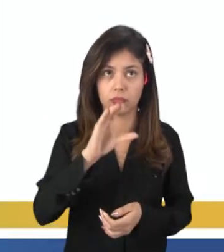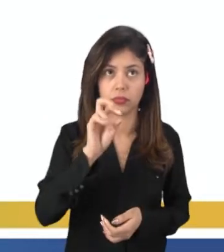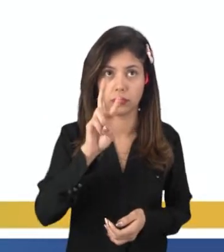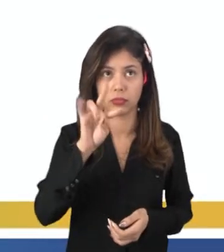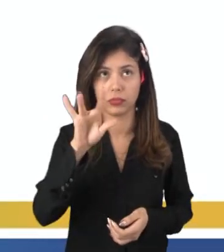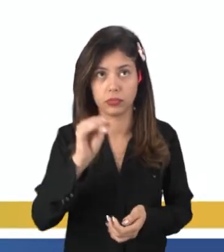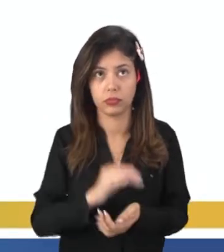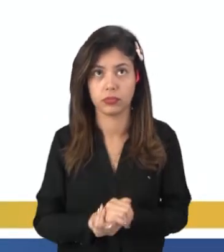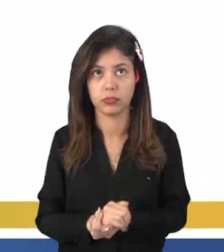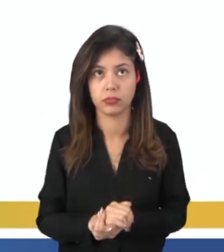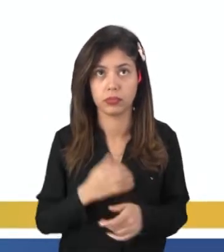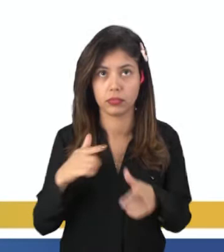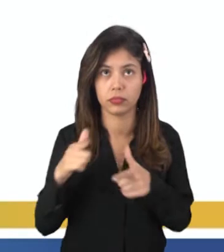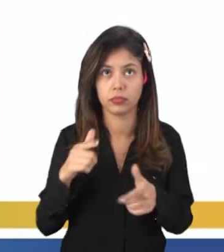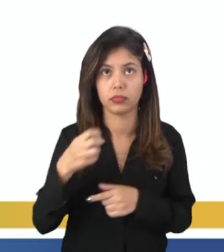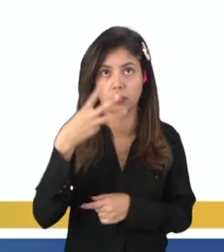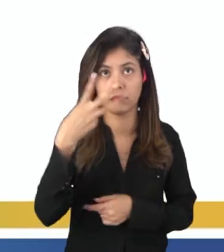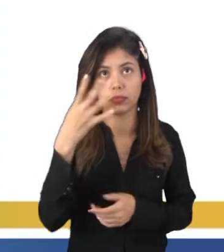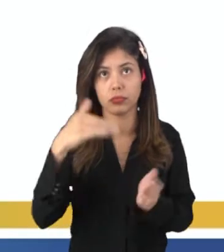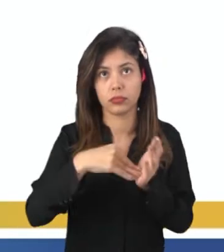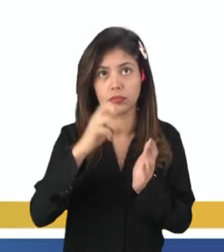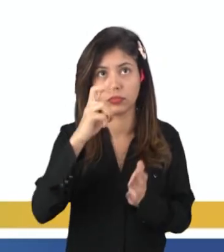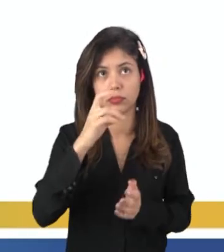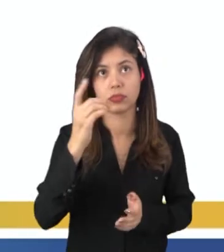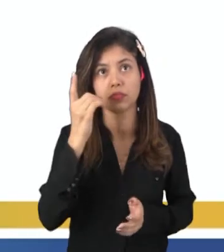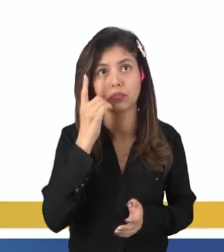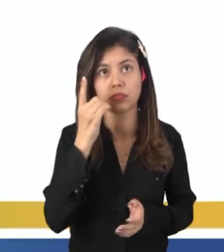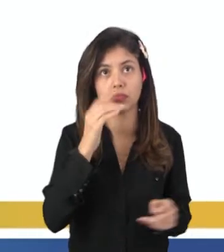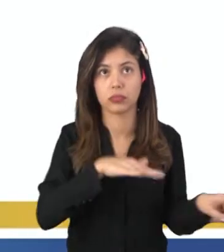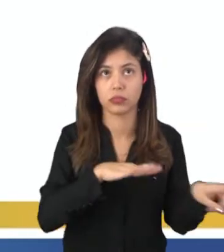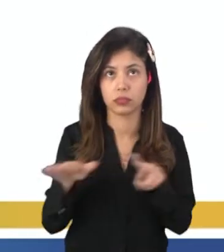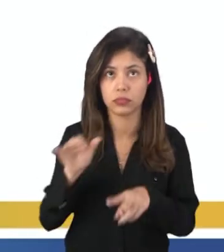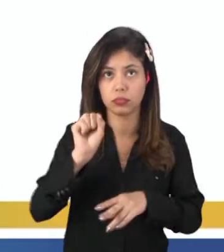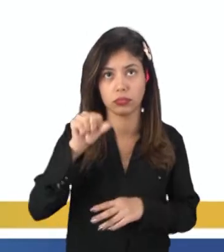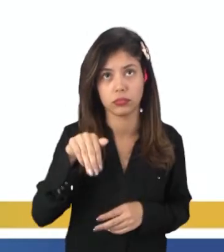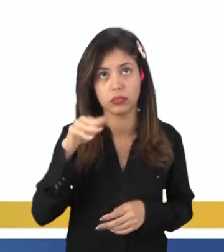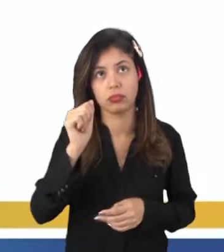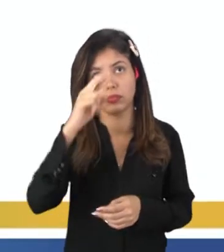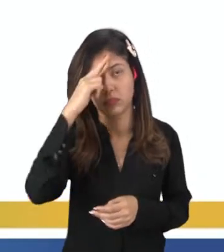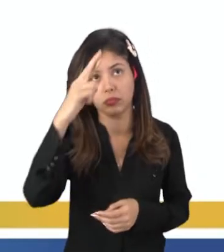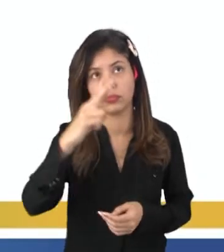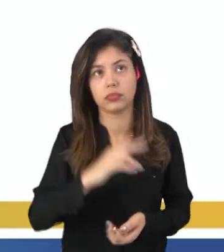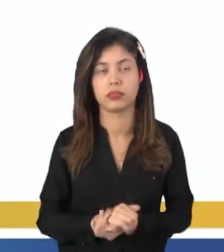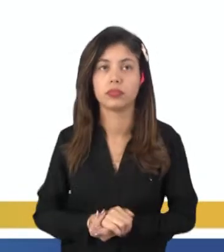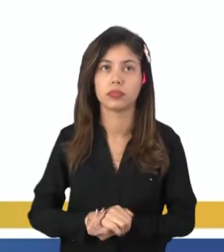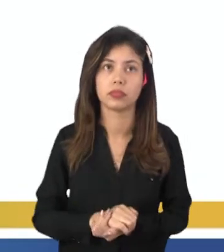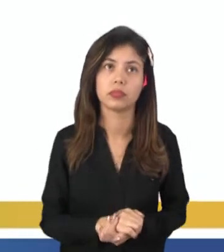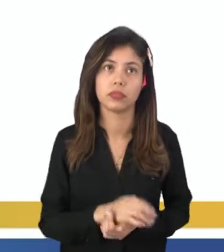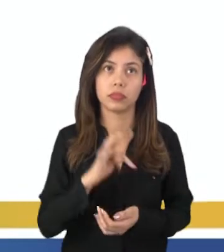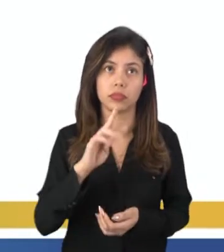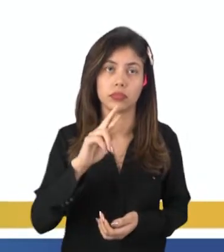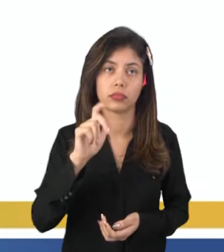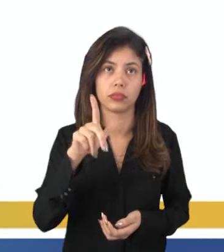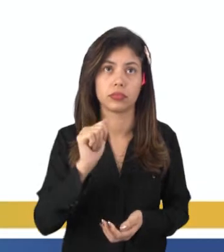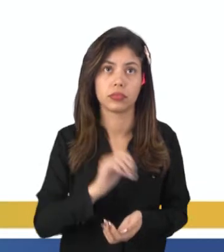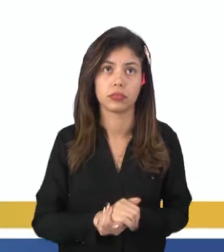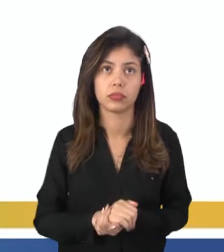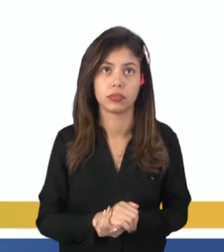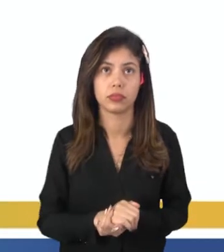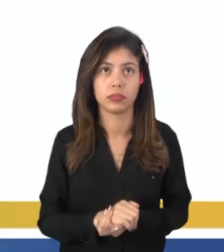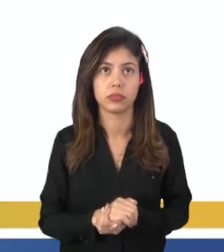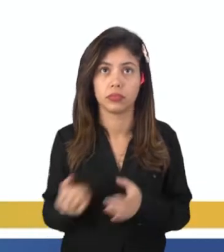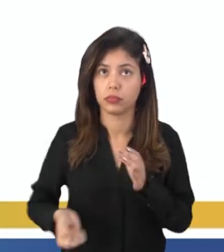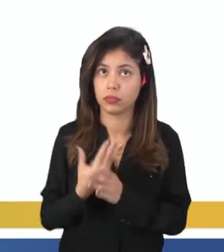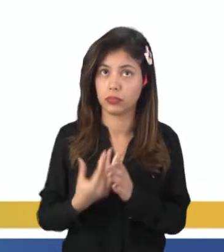Que era um trabalho gratuito de 3 a 5 dias por semana no manso senhorial, ou seja, nas terras do senhor feudal. A talha, da parte da